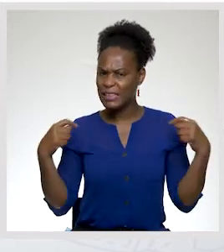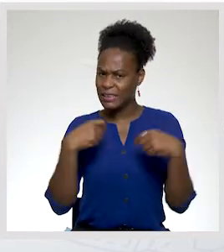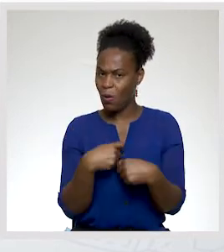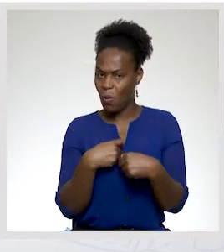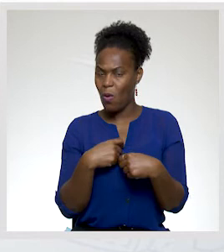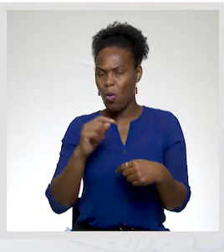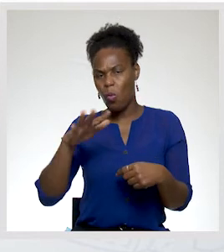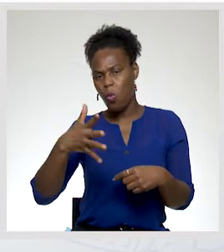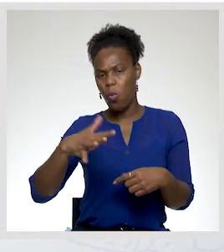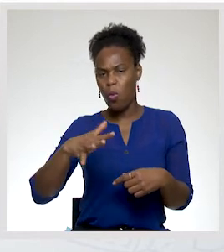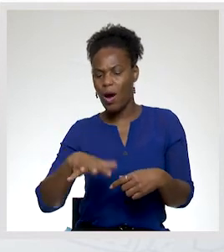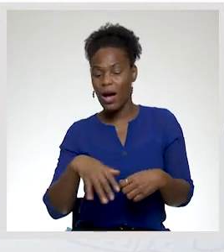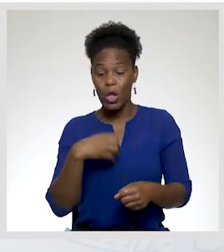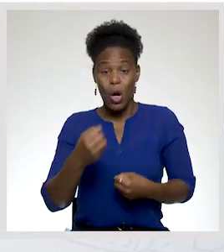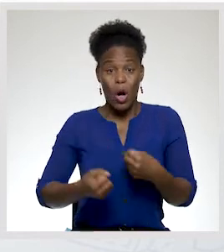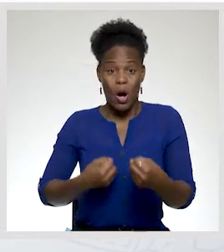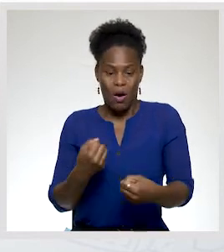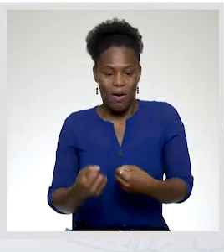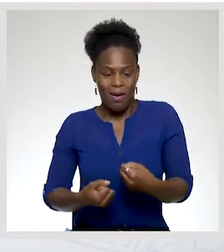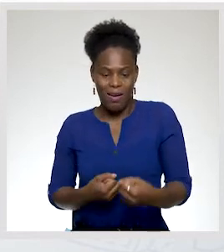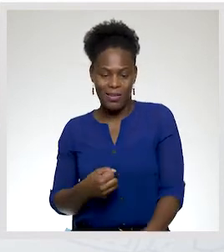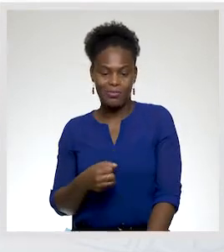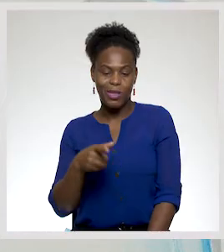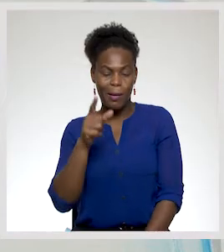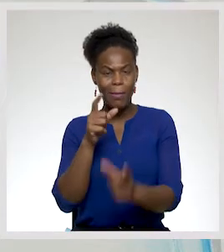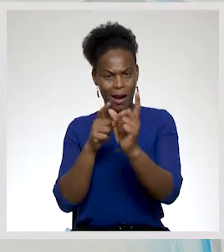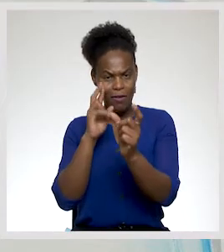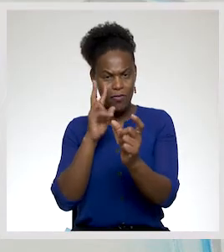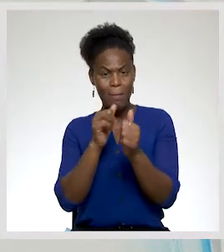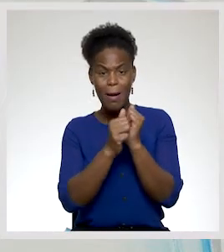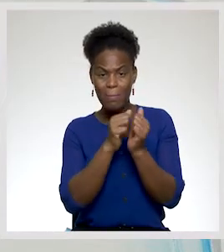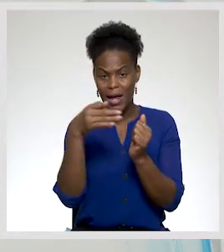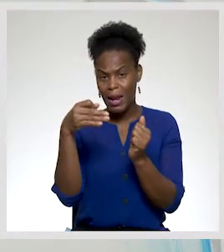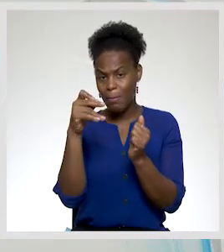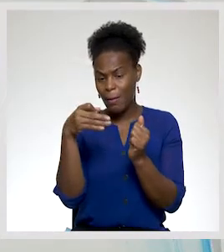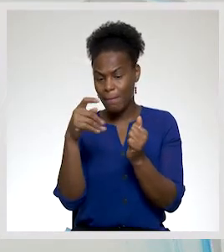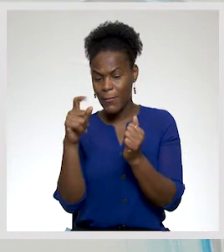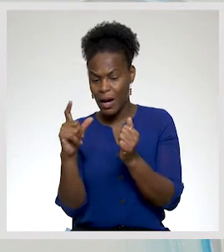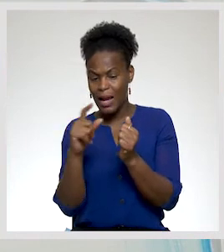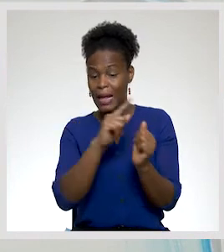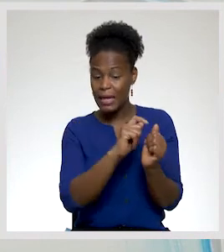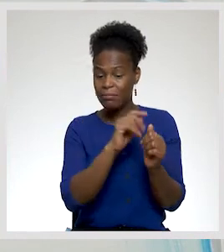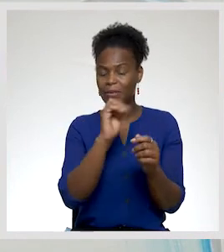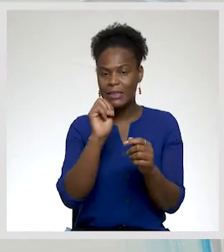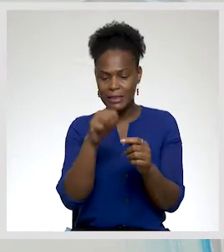casaco, quase, corre. Vocês terão de escolher as palavras que